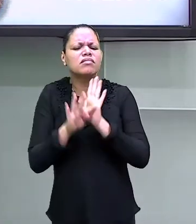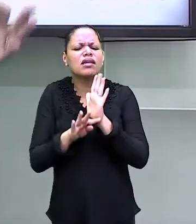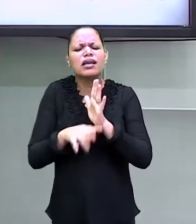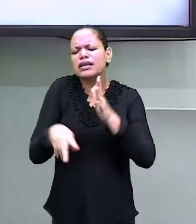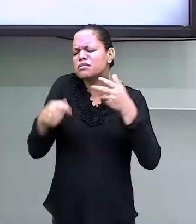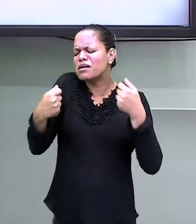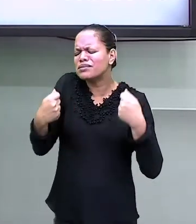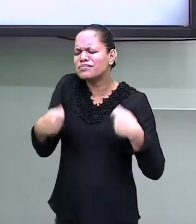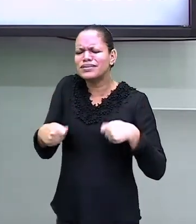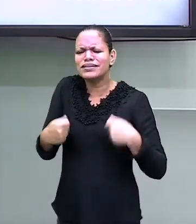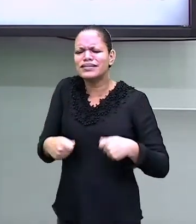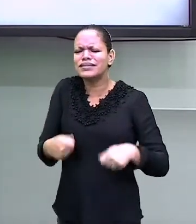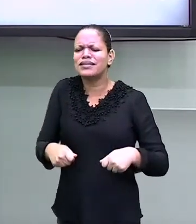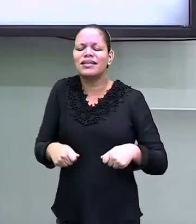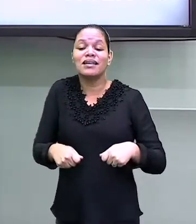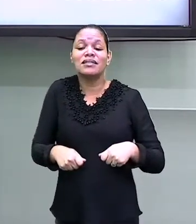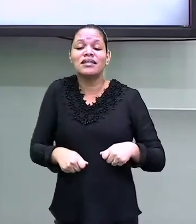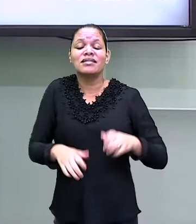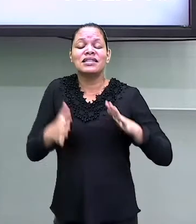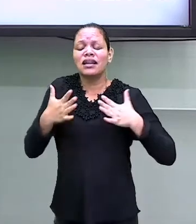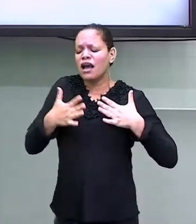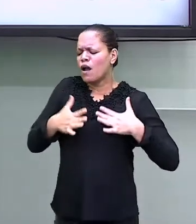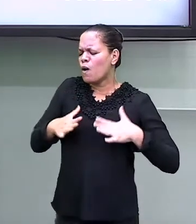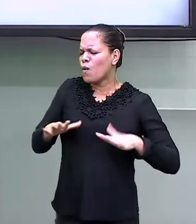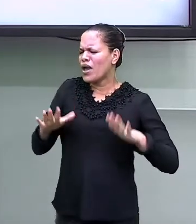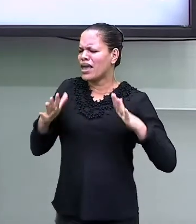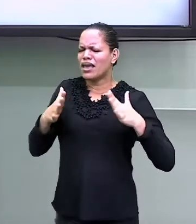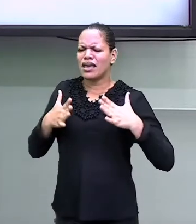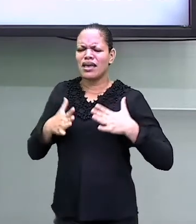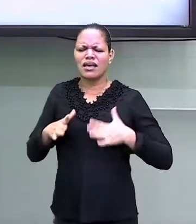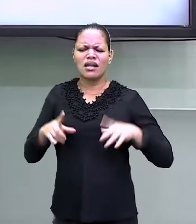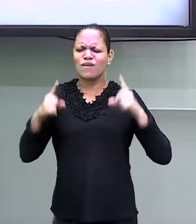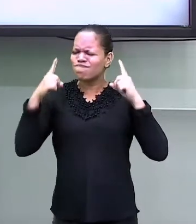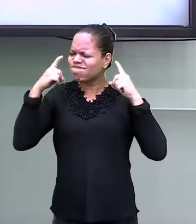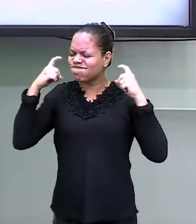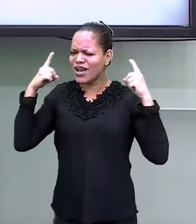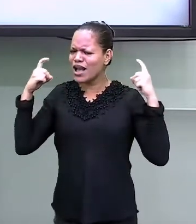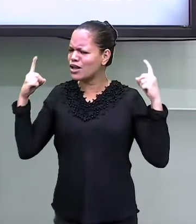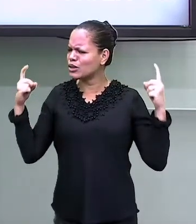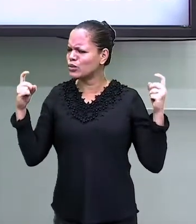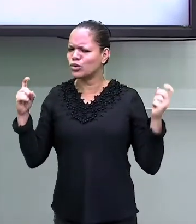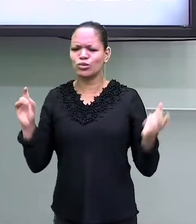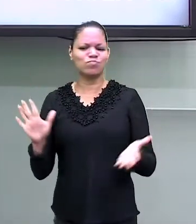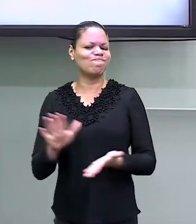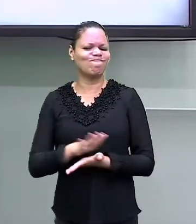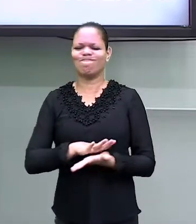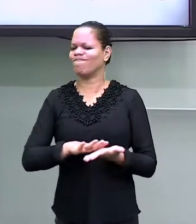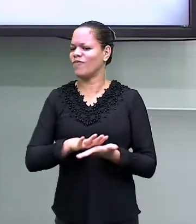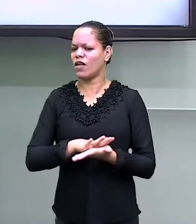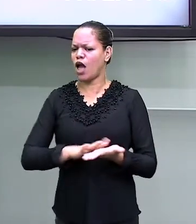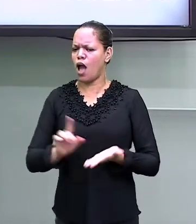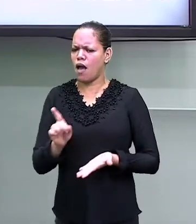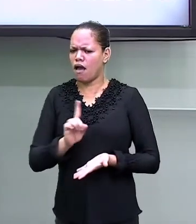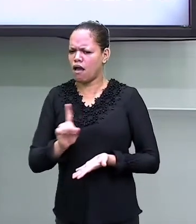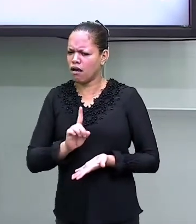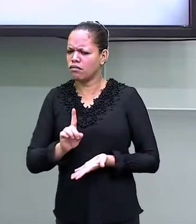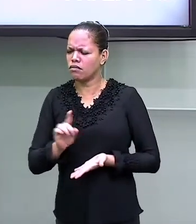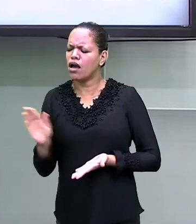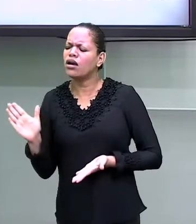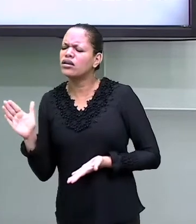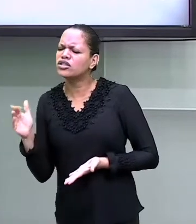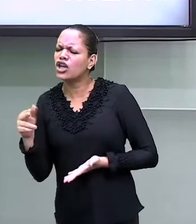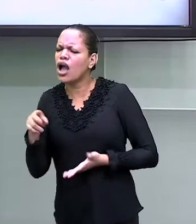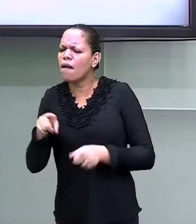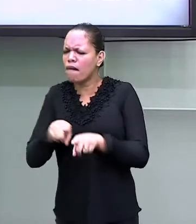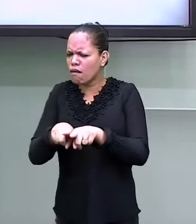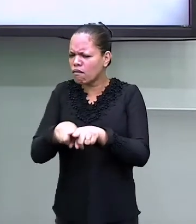muito barulho. Tem um irmãozinho correndo aí do seu lado? Chama o irmão, fala para ele sentar com você, para ver história, porque é uma história